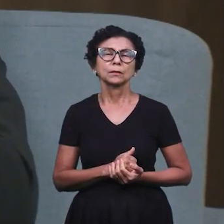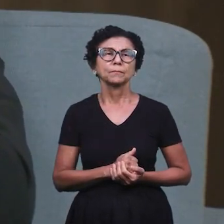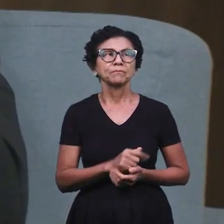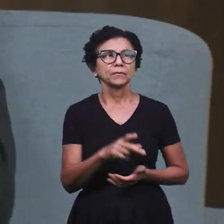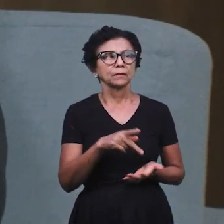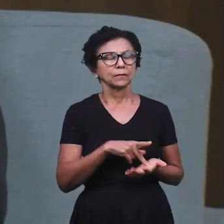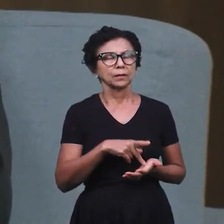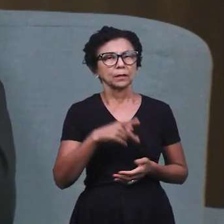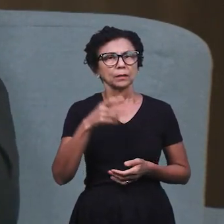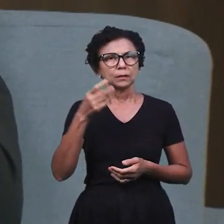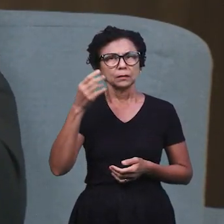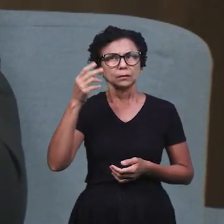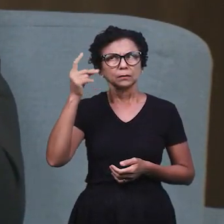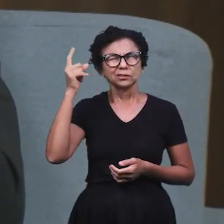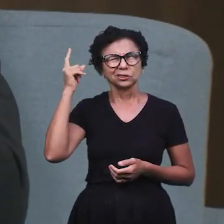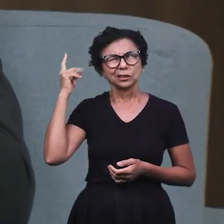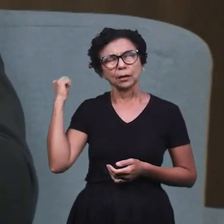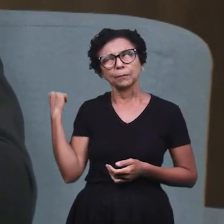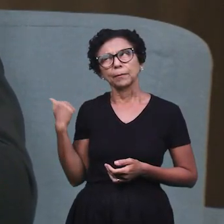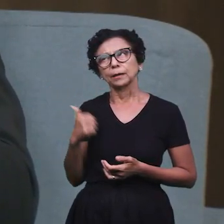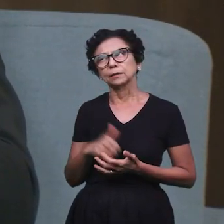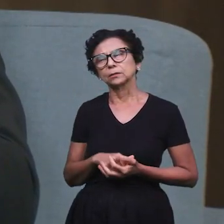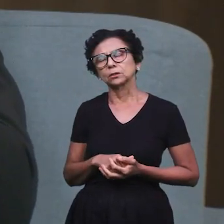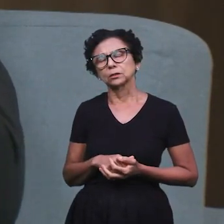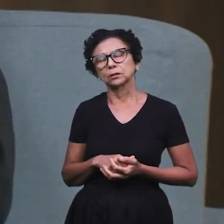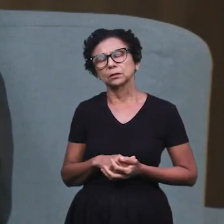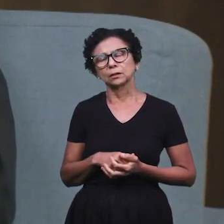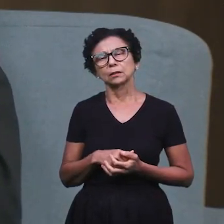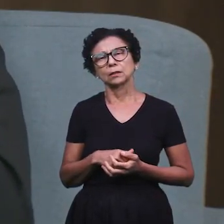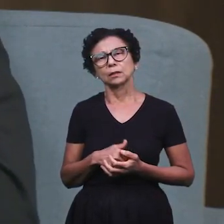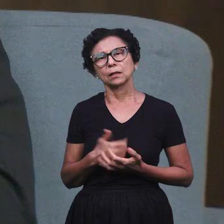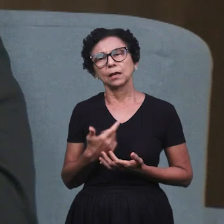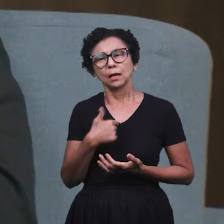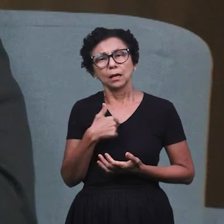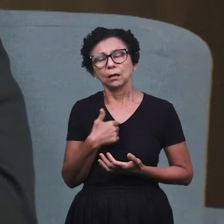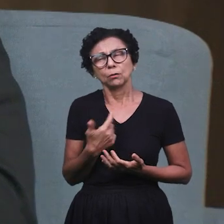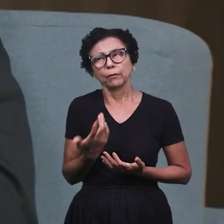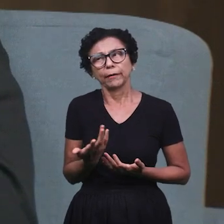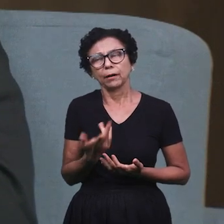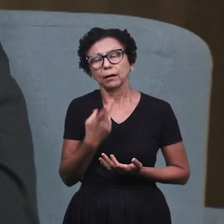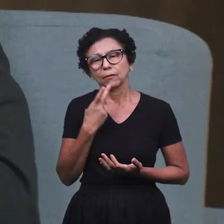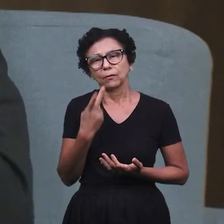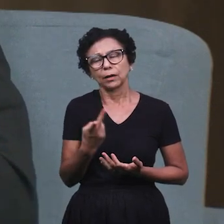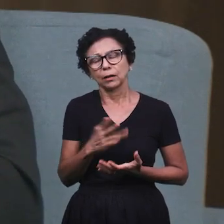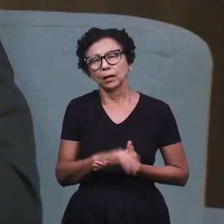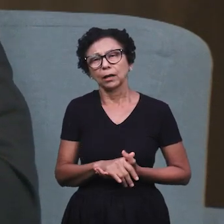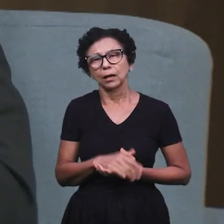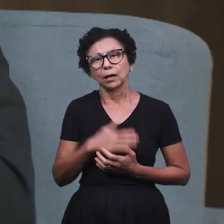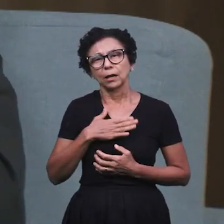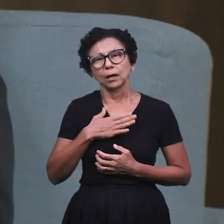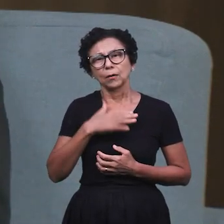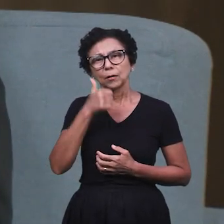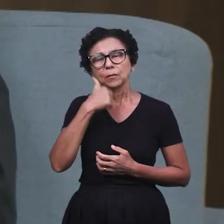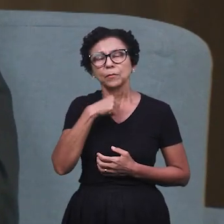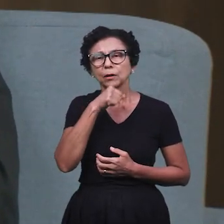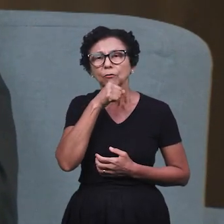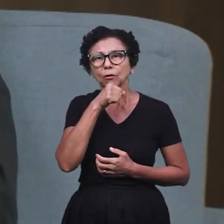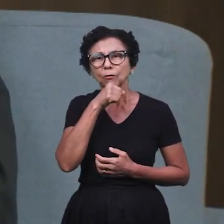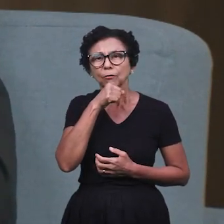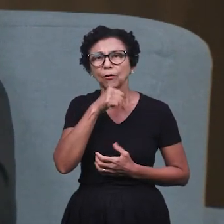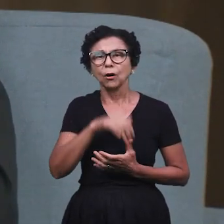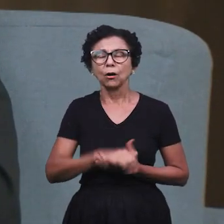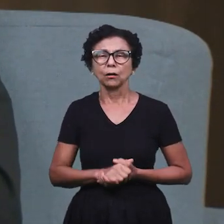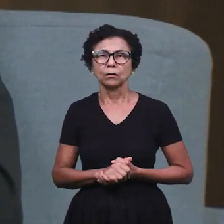eram as famílias, eu digo até por mim, né? Porque a minha avó, por parte de pai, ela